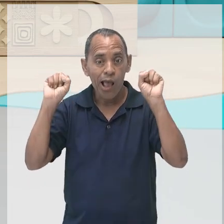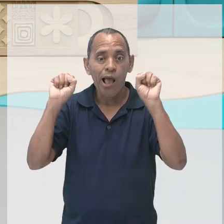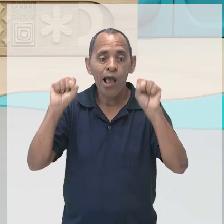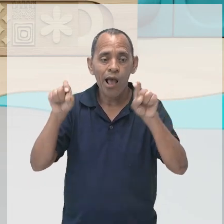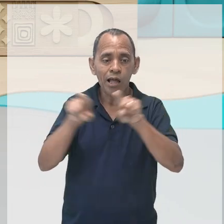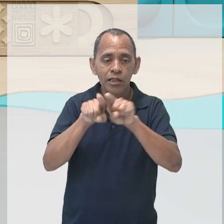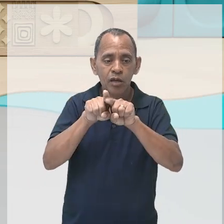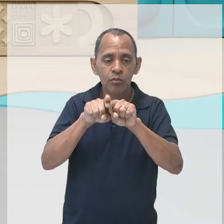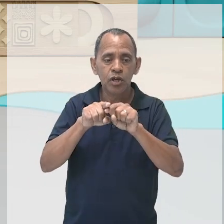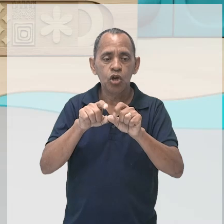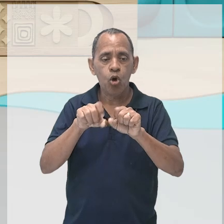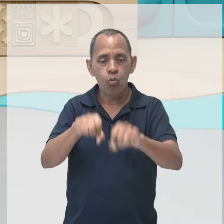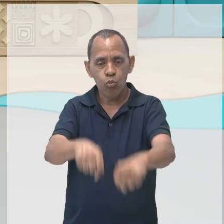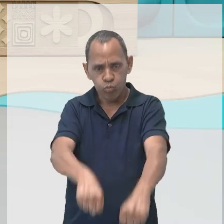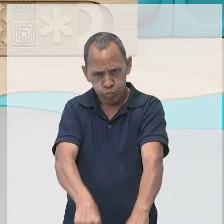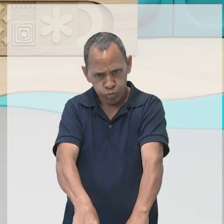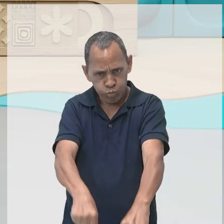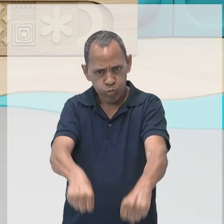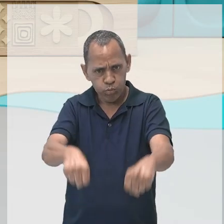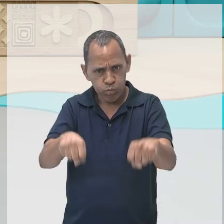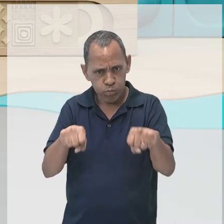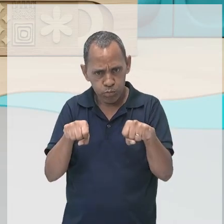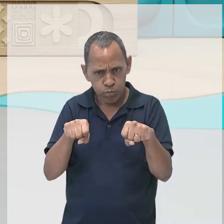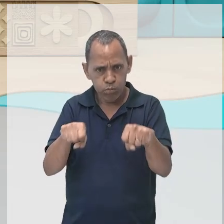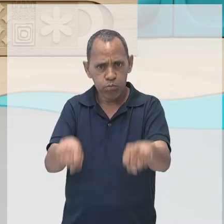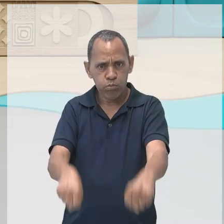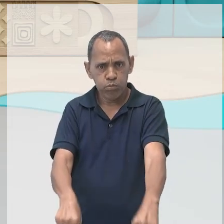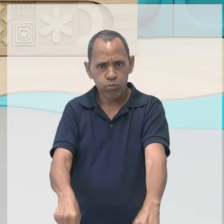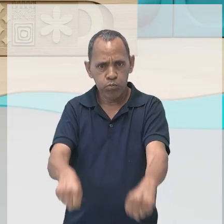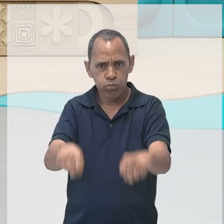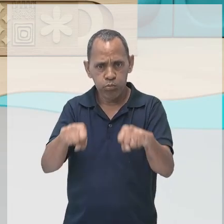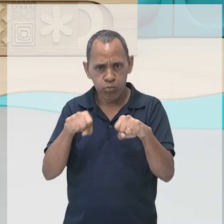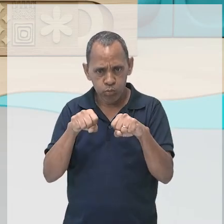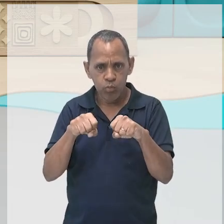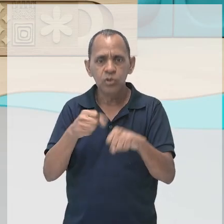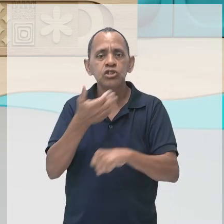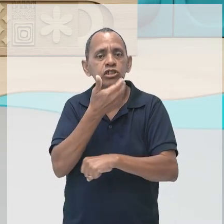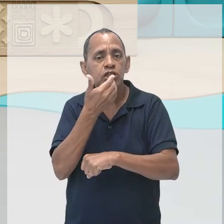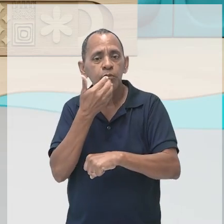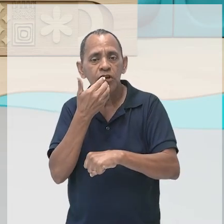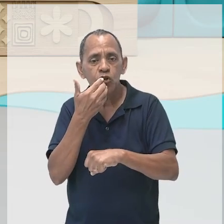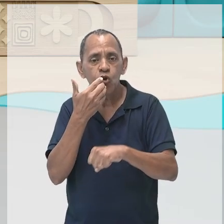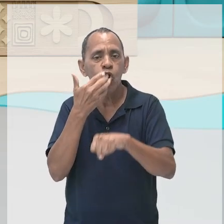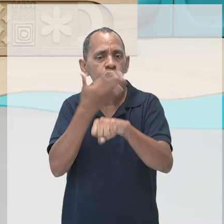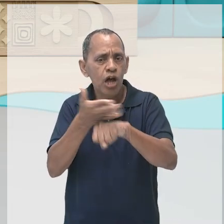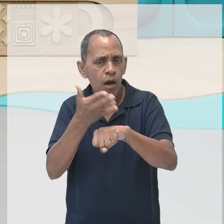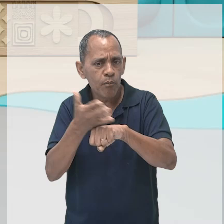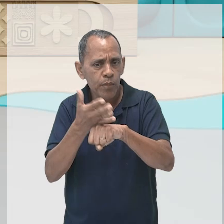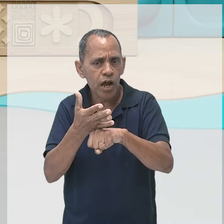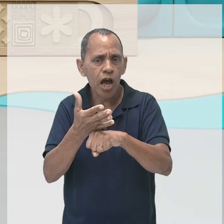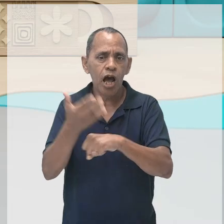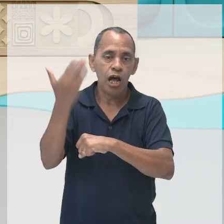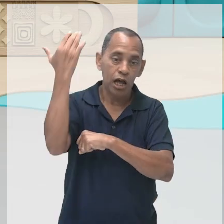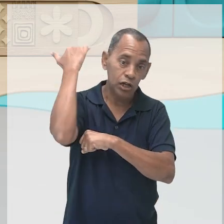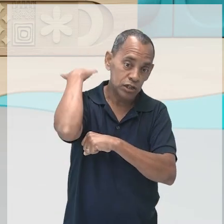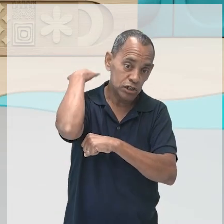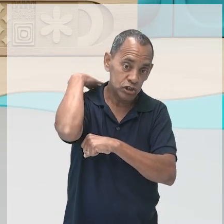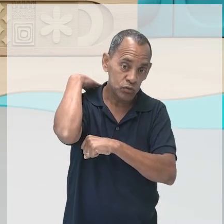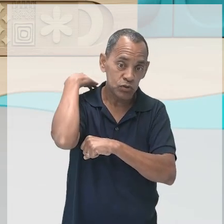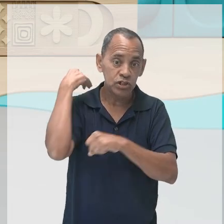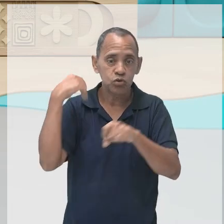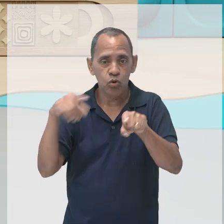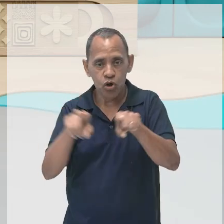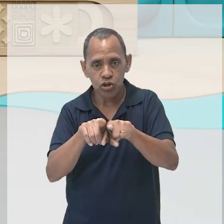alonga aqui essa musculatura de trás aqui das suas coxas, né, levando essa barra até lá embaixo